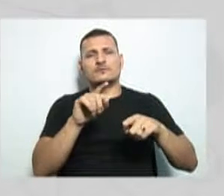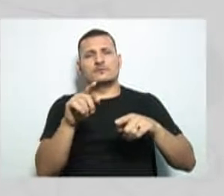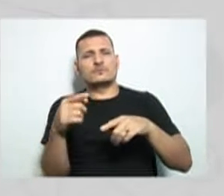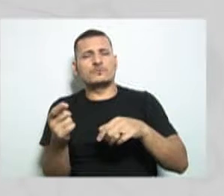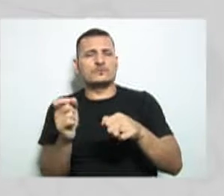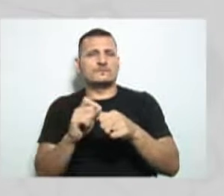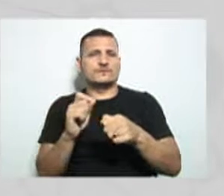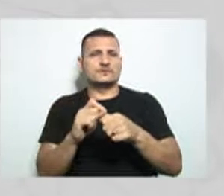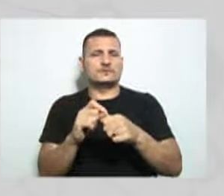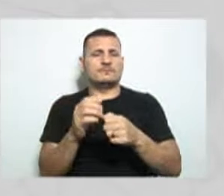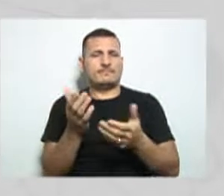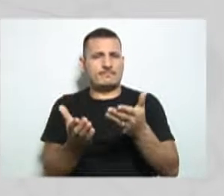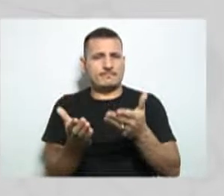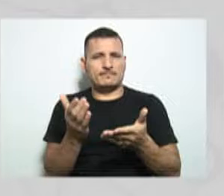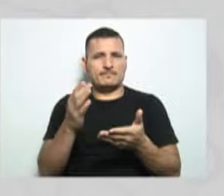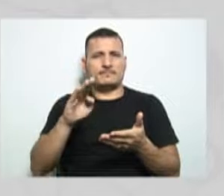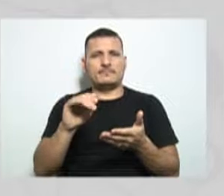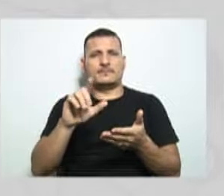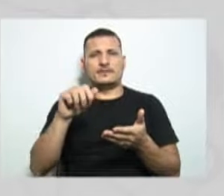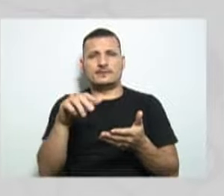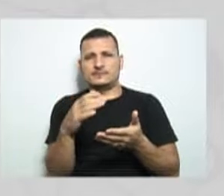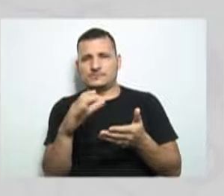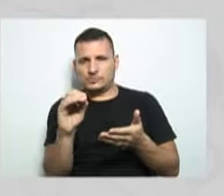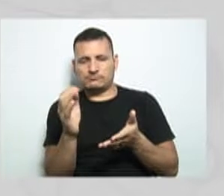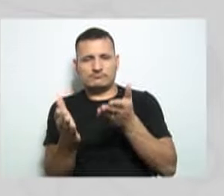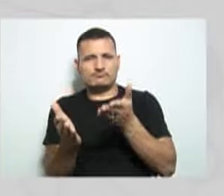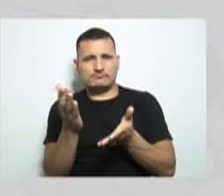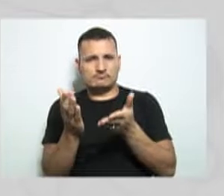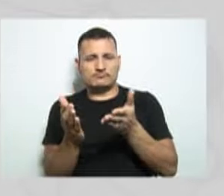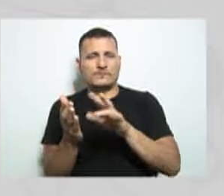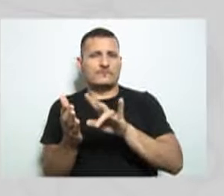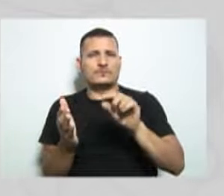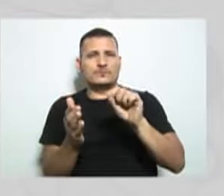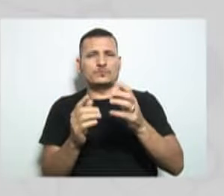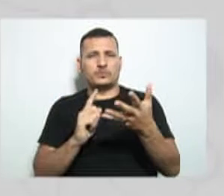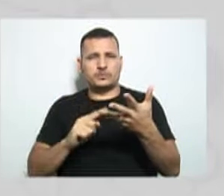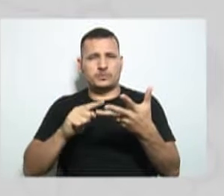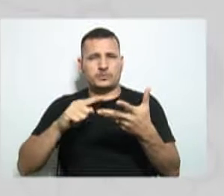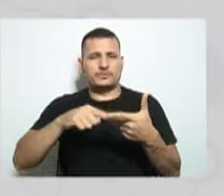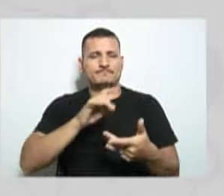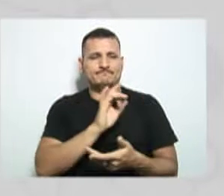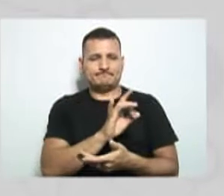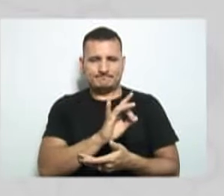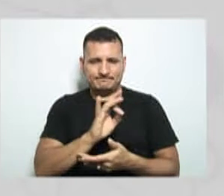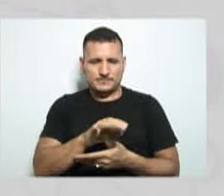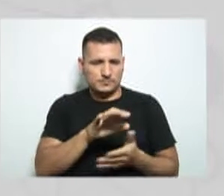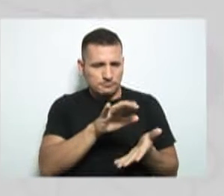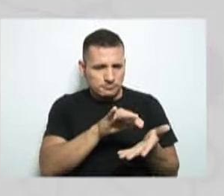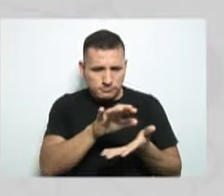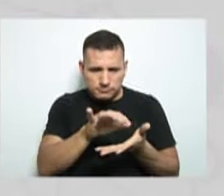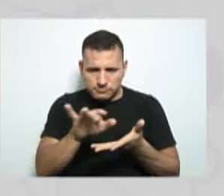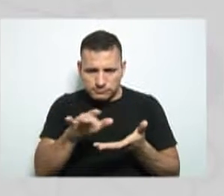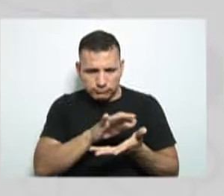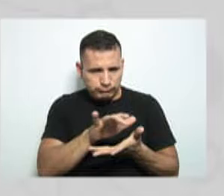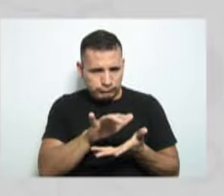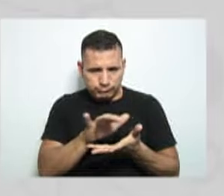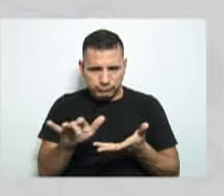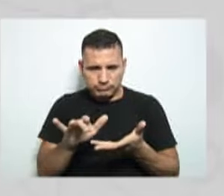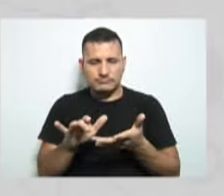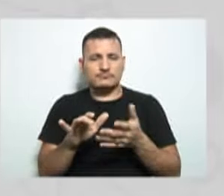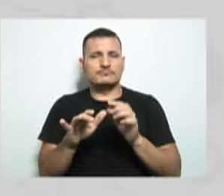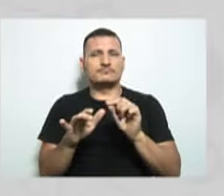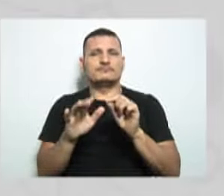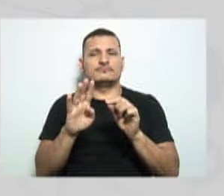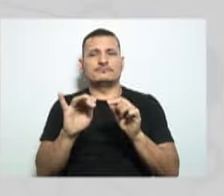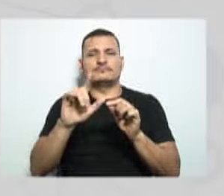de contagem física. Aquilo que eu falei para vocês, é feito manualmente, que é aquela questão do fechamento do balanço. Quando a empresa fecha,